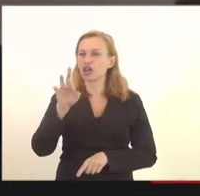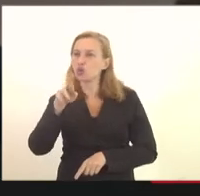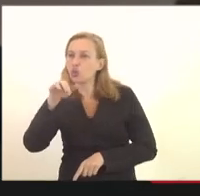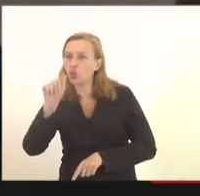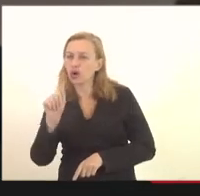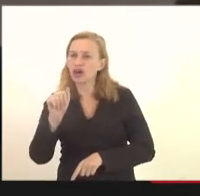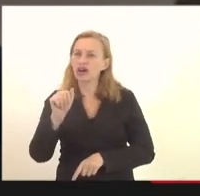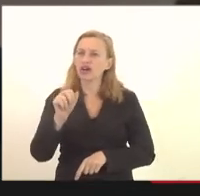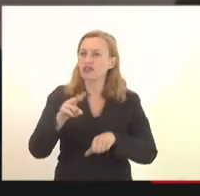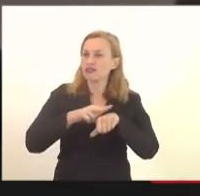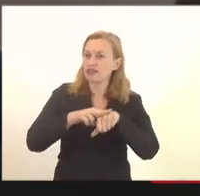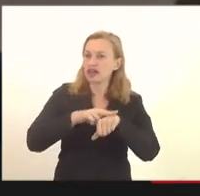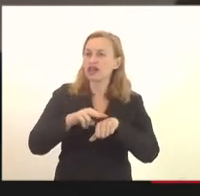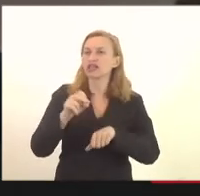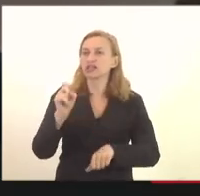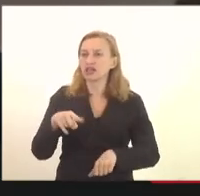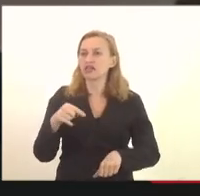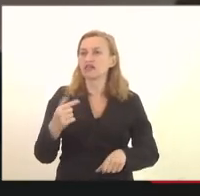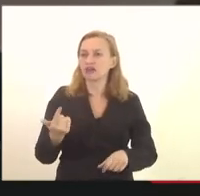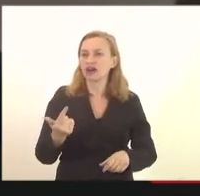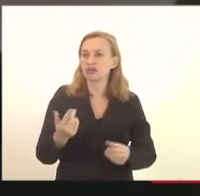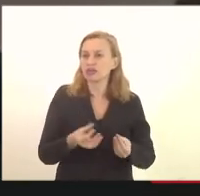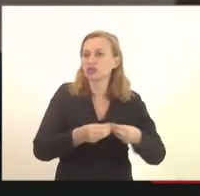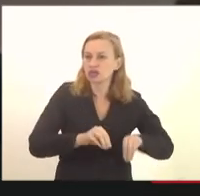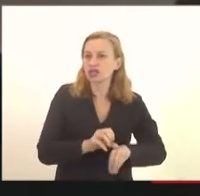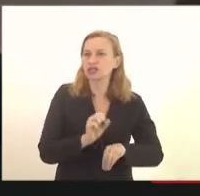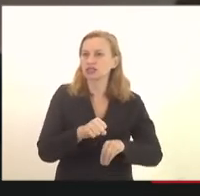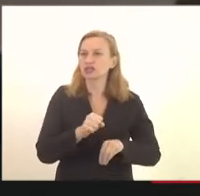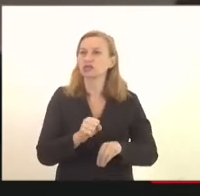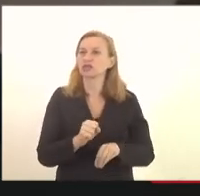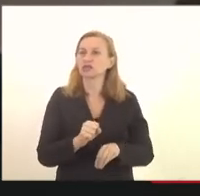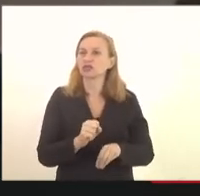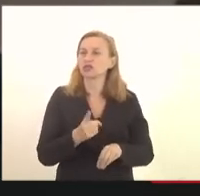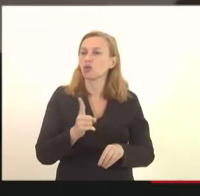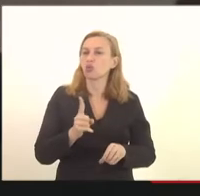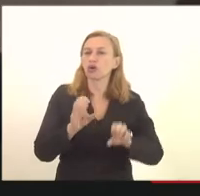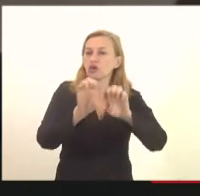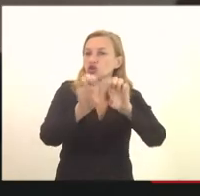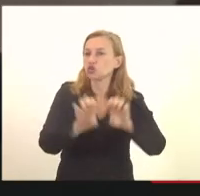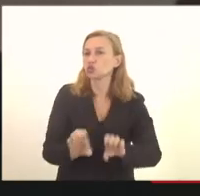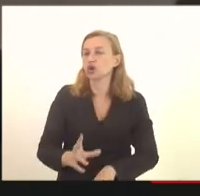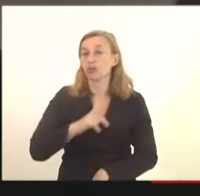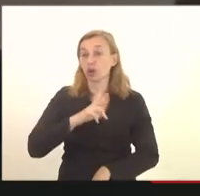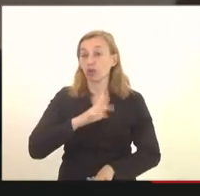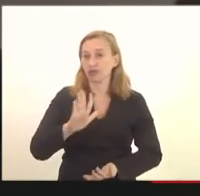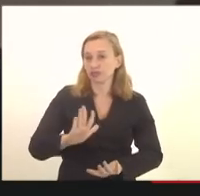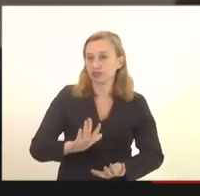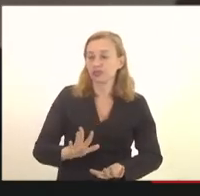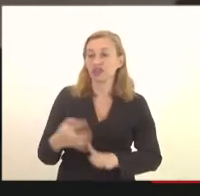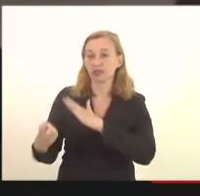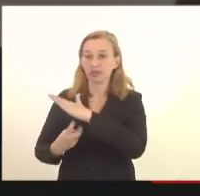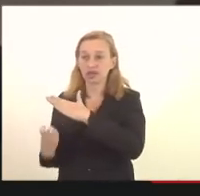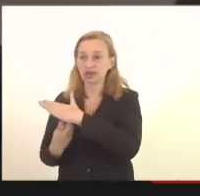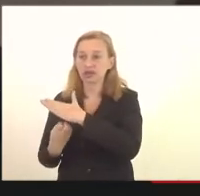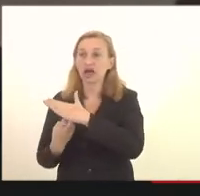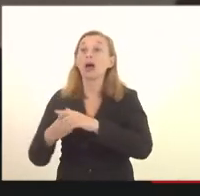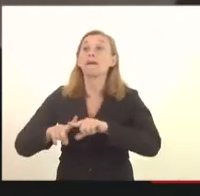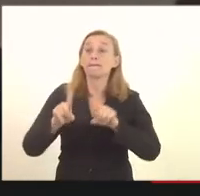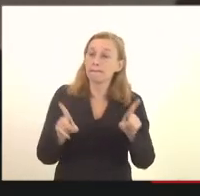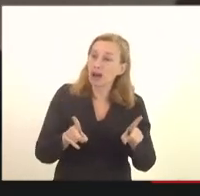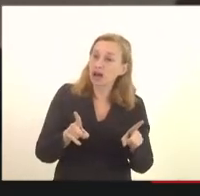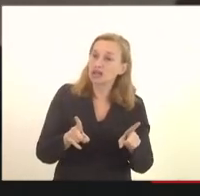né? Então não teria também como falar em desaproveitamento, não é uma estrutura própria do consórcio, tá? Mas